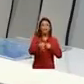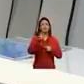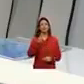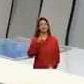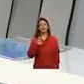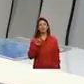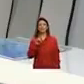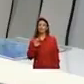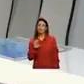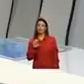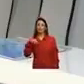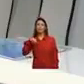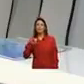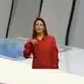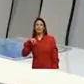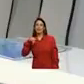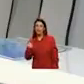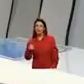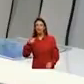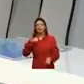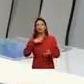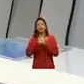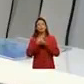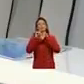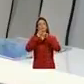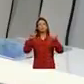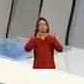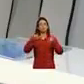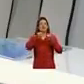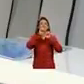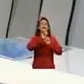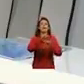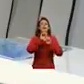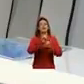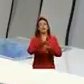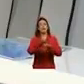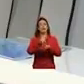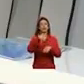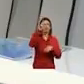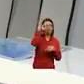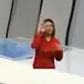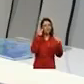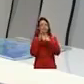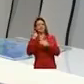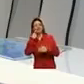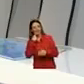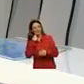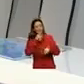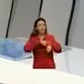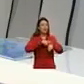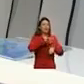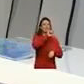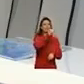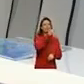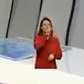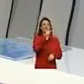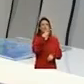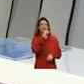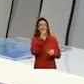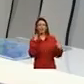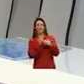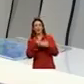Educação, que será transmitido de segunda a sexta-feira pela manhã, de 7h30 ao meio-dia e meia. Eu, inclusive, estou